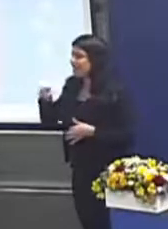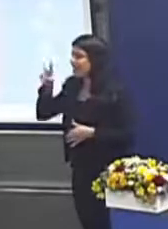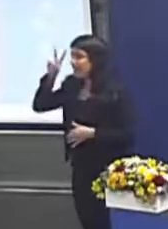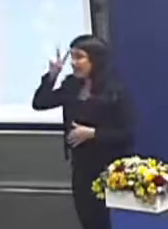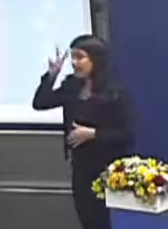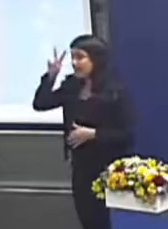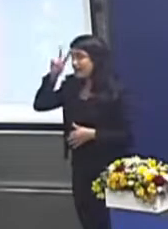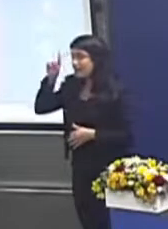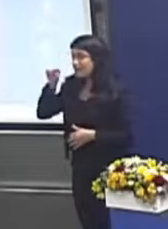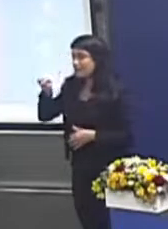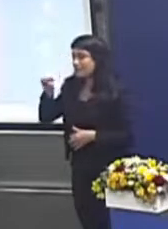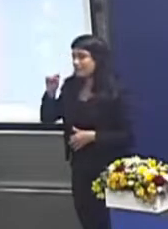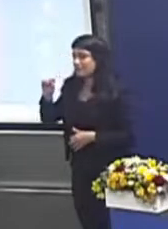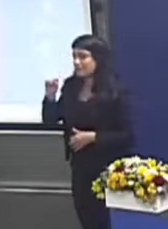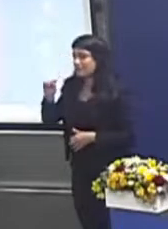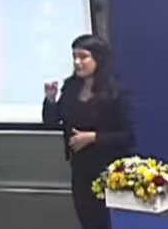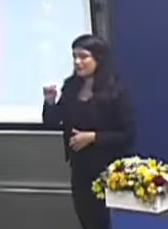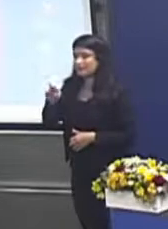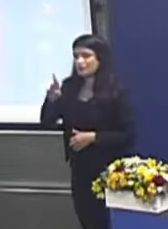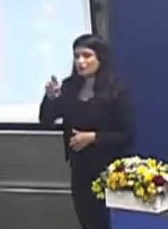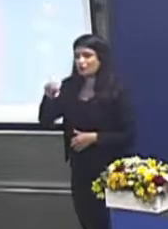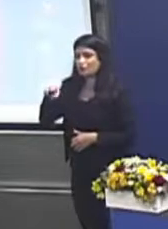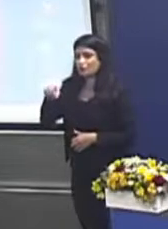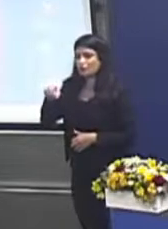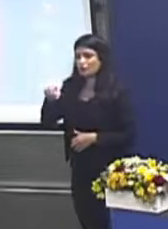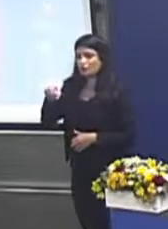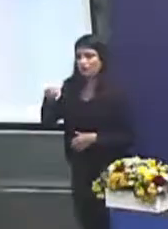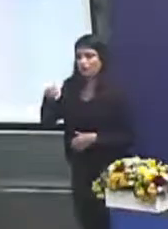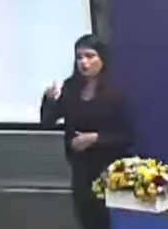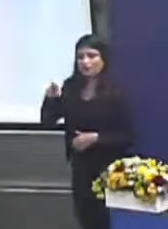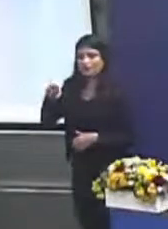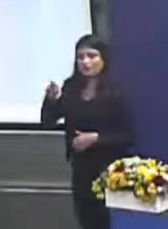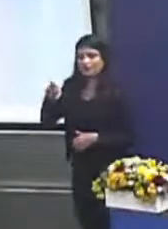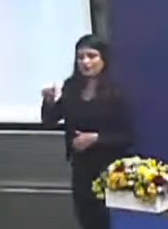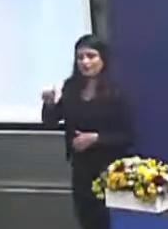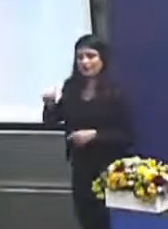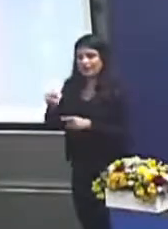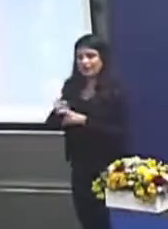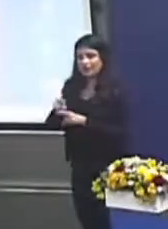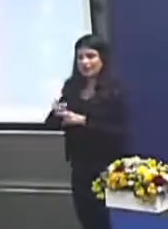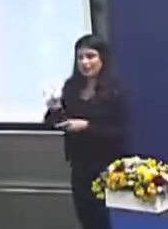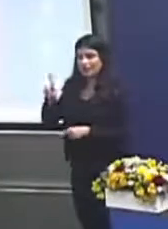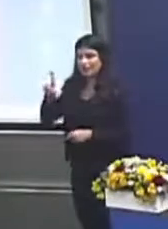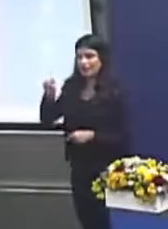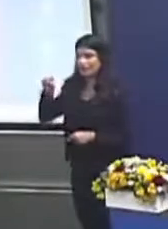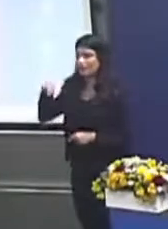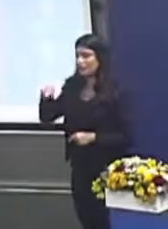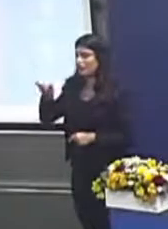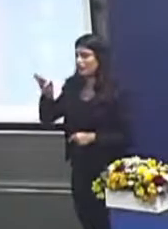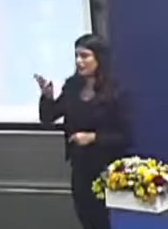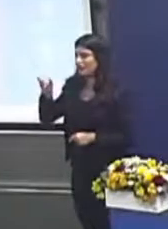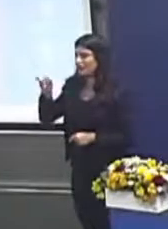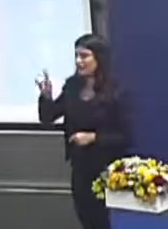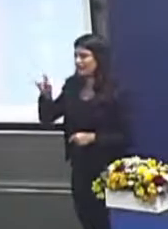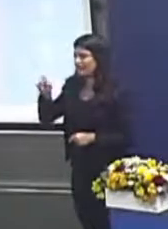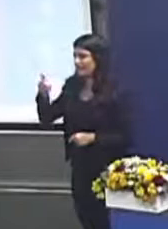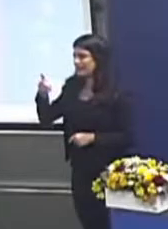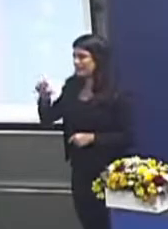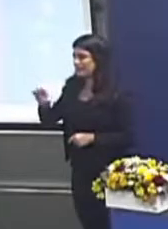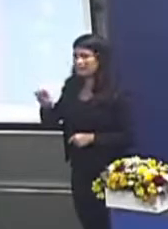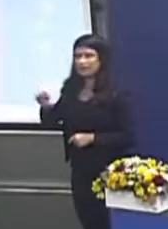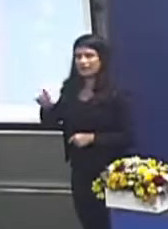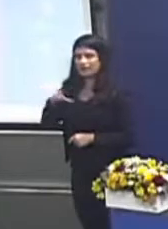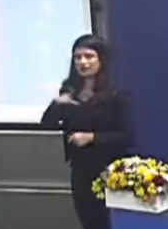por último, o nome do Bruno Pereira e do Dom Felipe, né? Que foram dois que